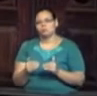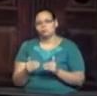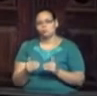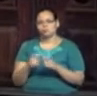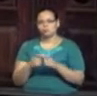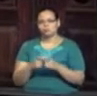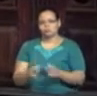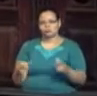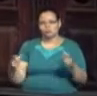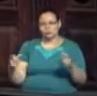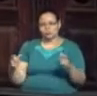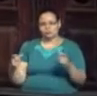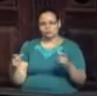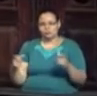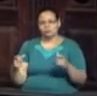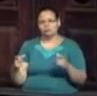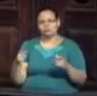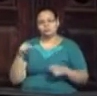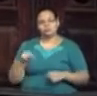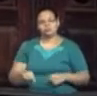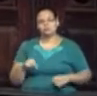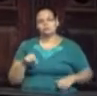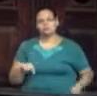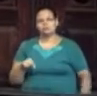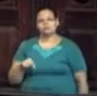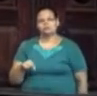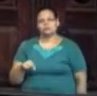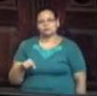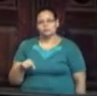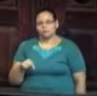pela maioria esmagadora deste parlamento,